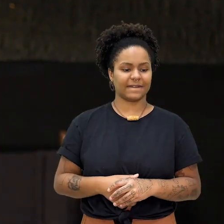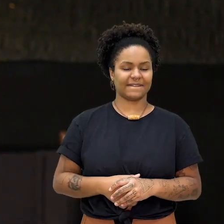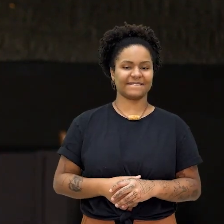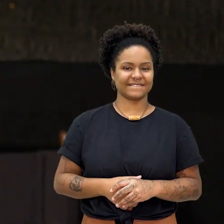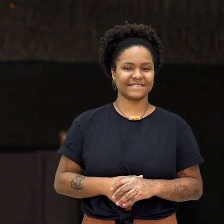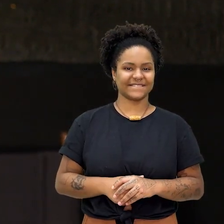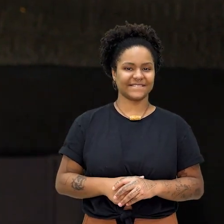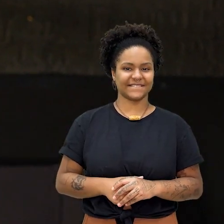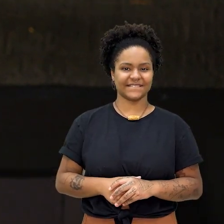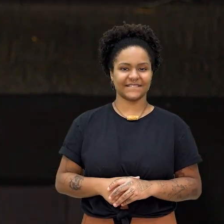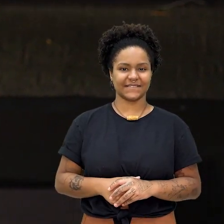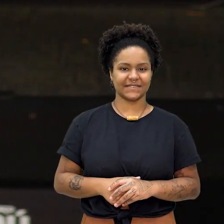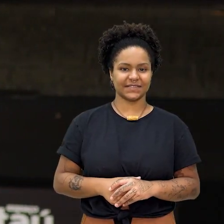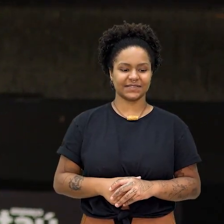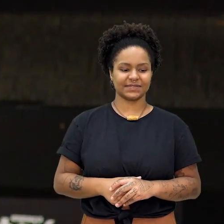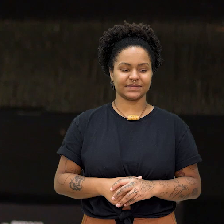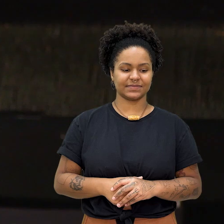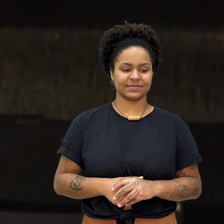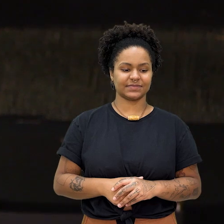Tá bem.